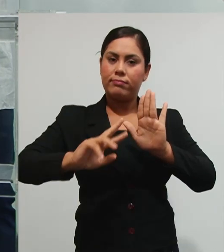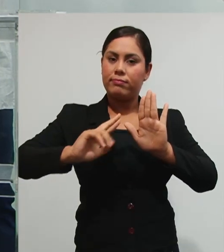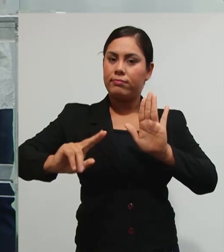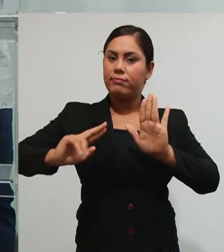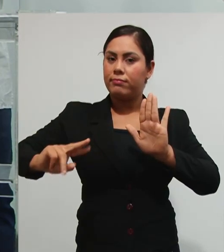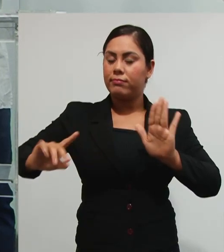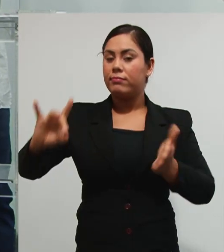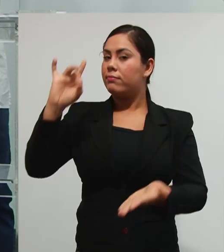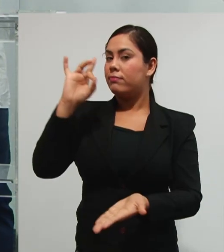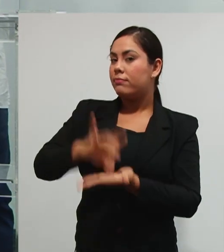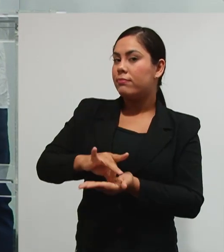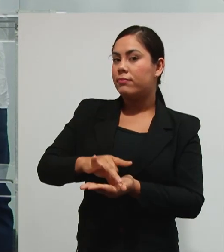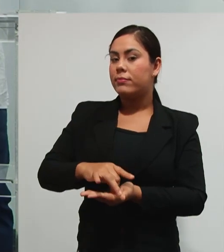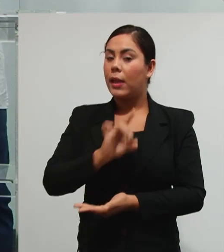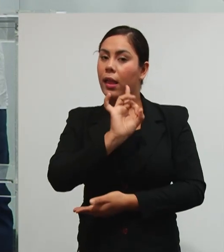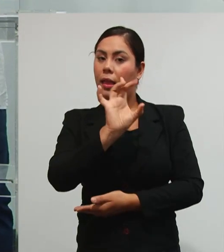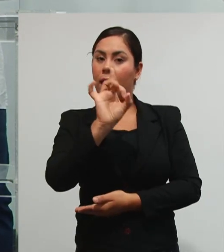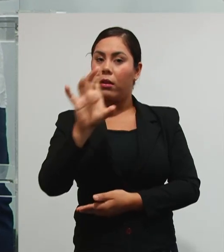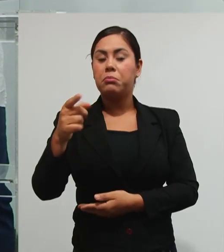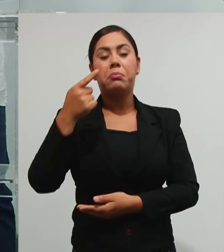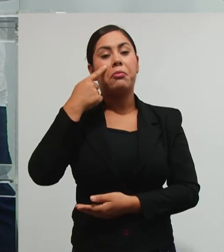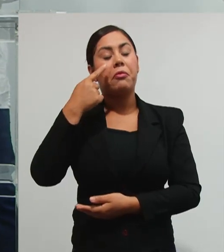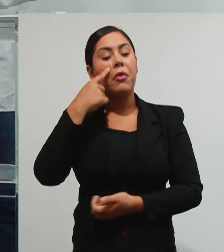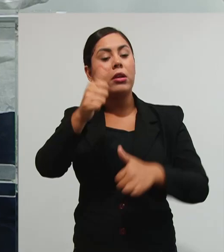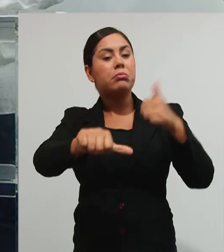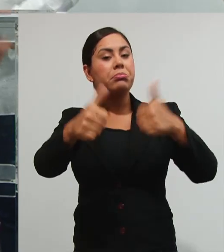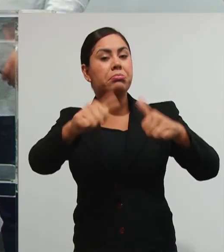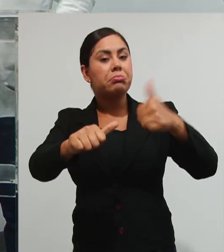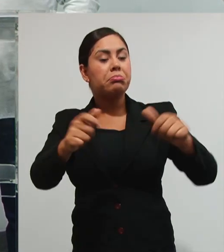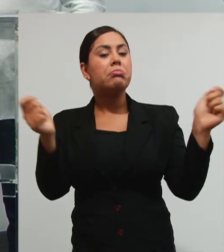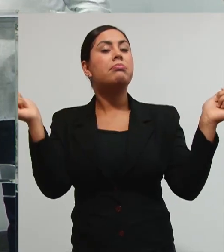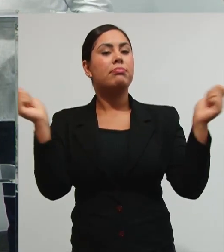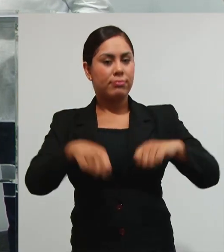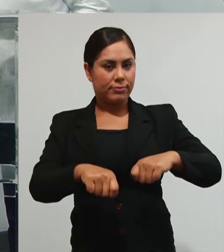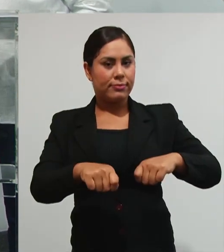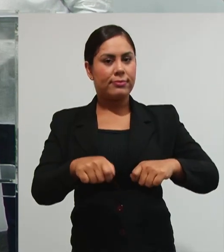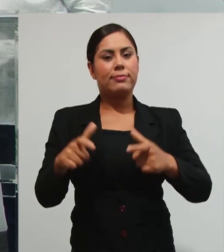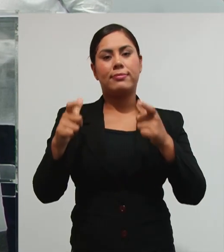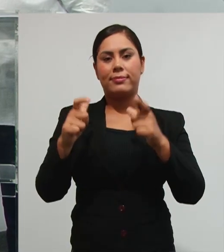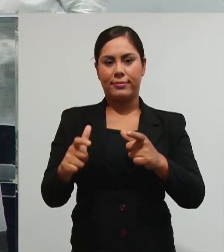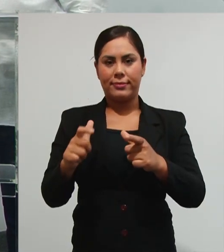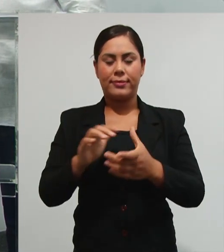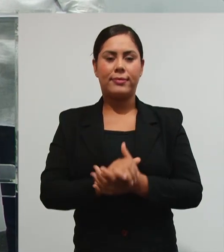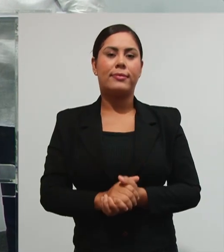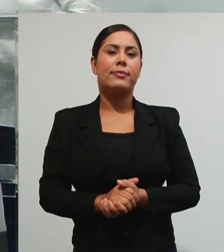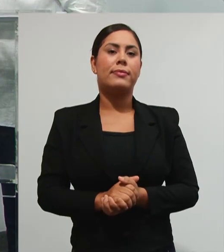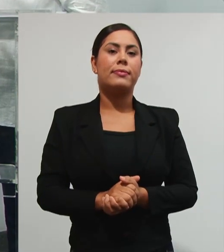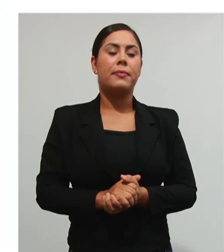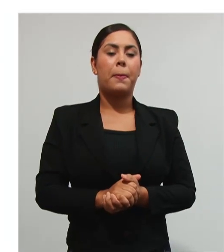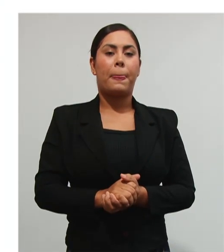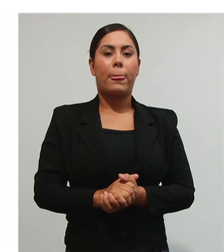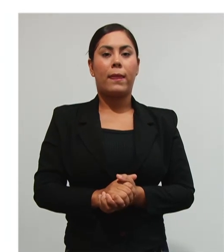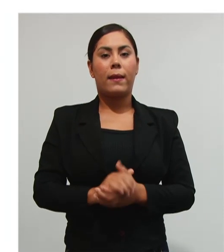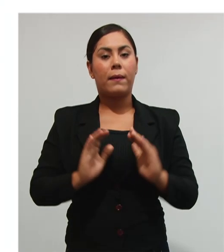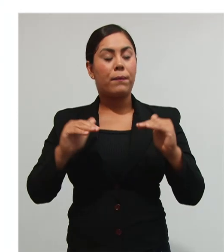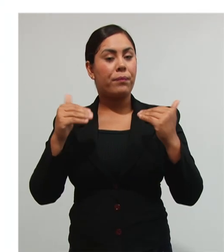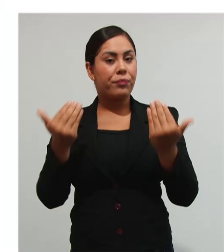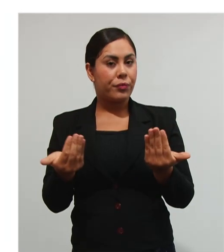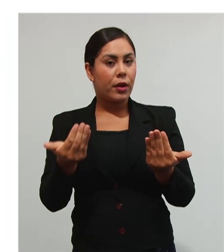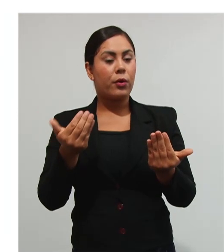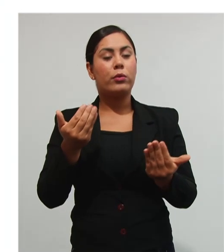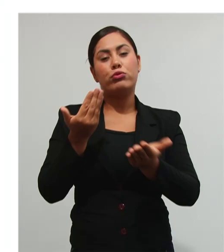à realidade de cada um ver qual que se aplica melhor ao seu ambiente. Então,